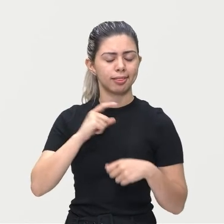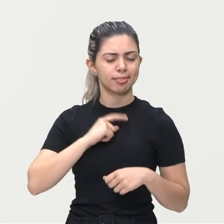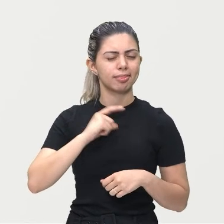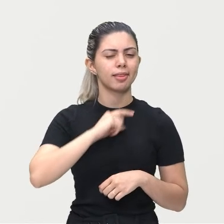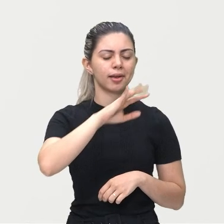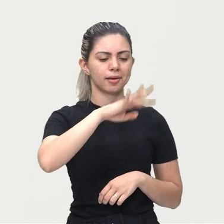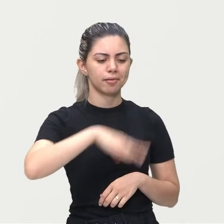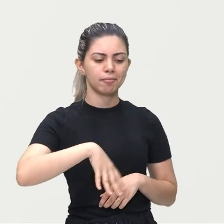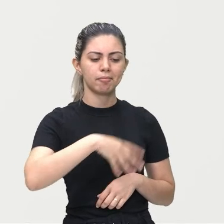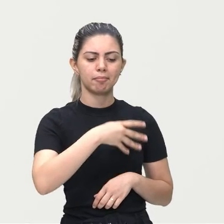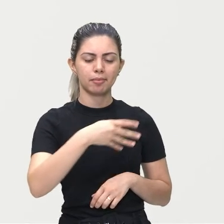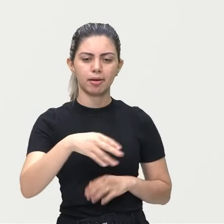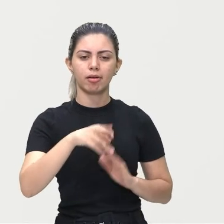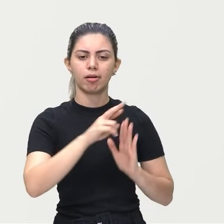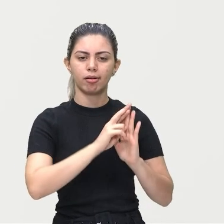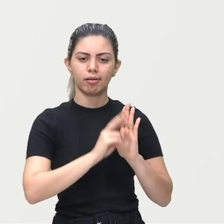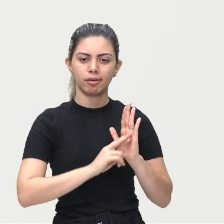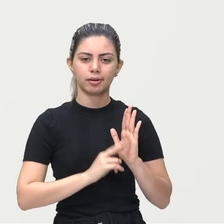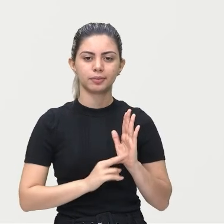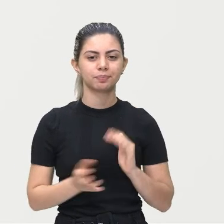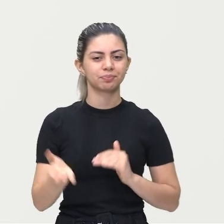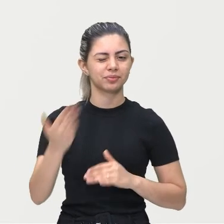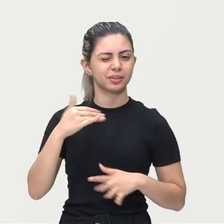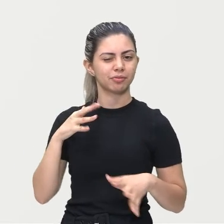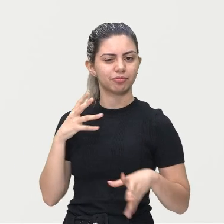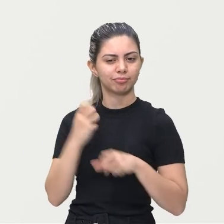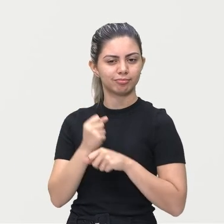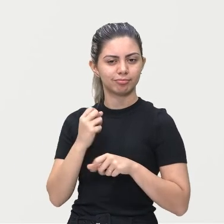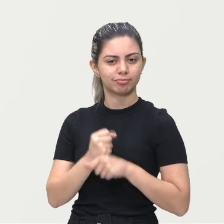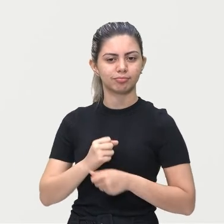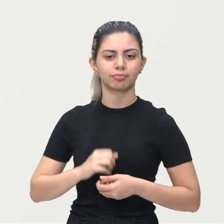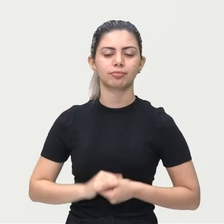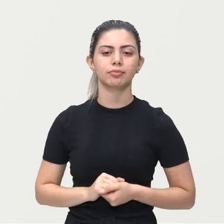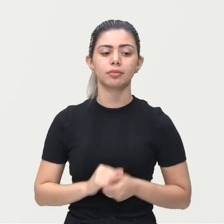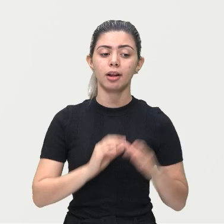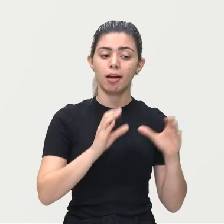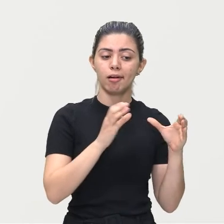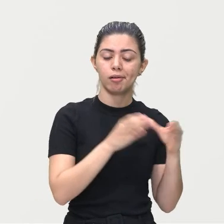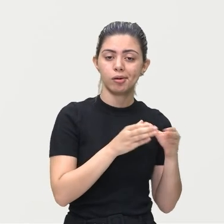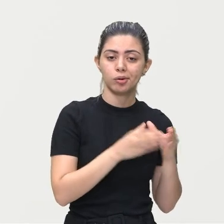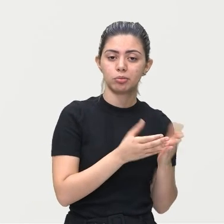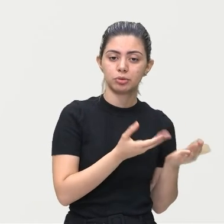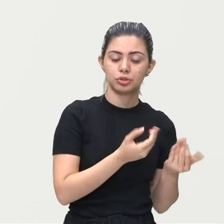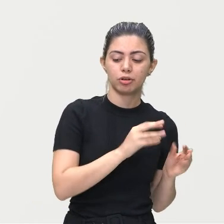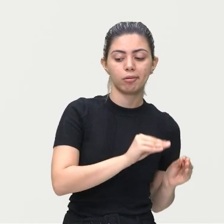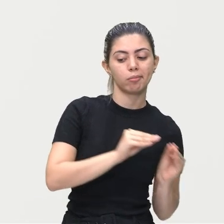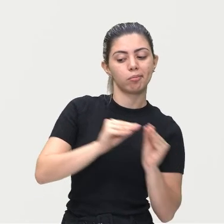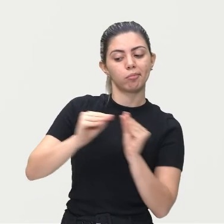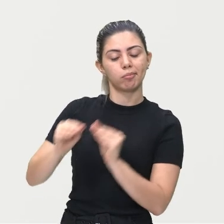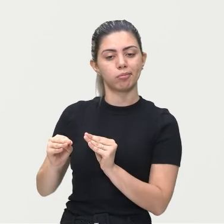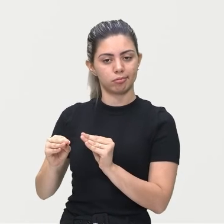um critério, então vamos lá somar. Então ele saiu daquela categoria e foi para outra, pesou mais, então